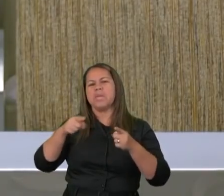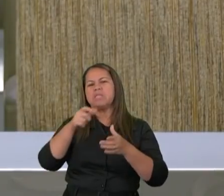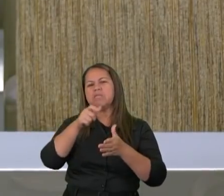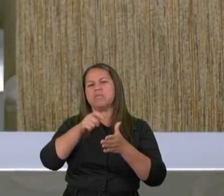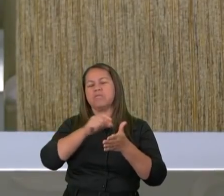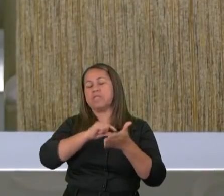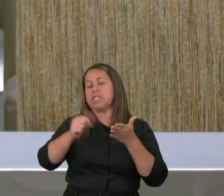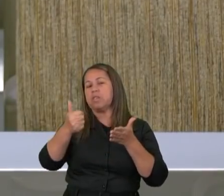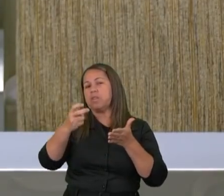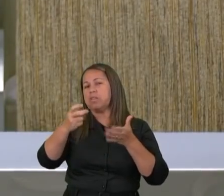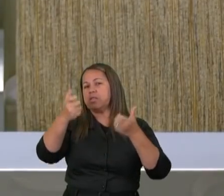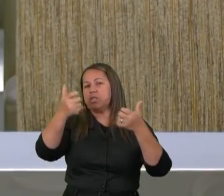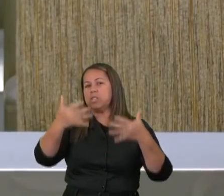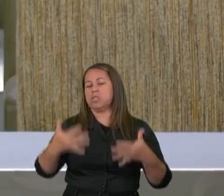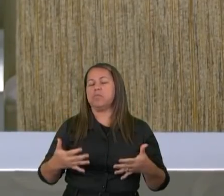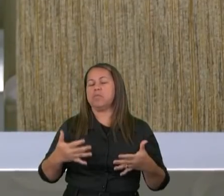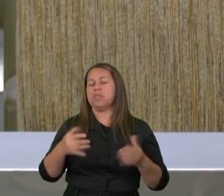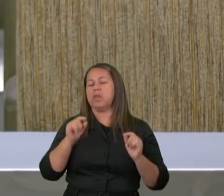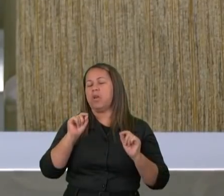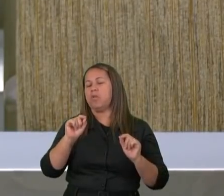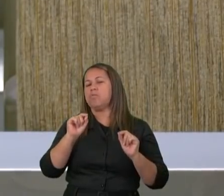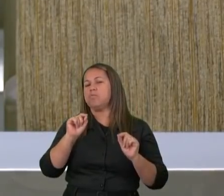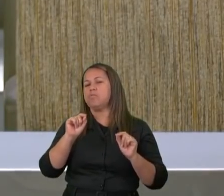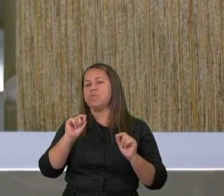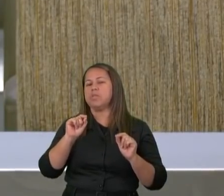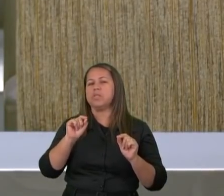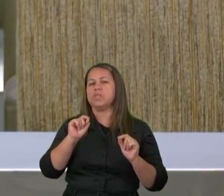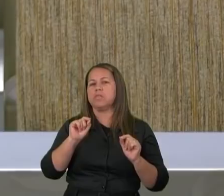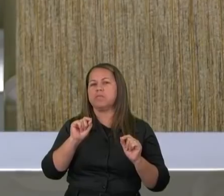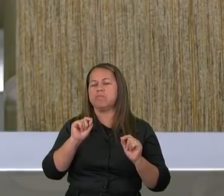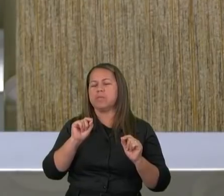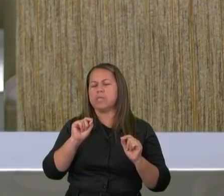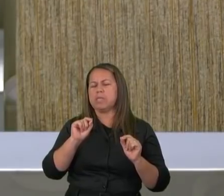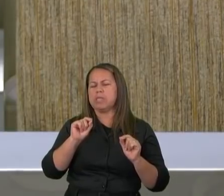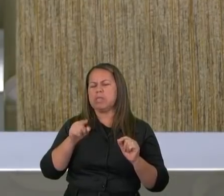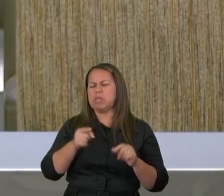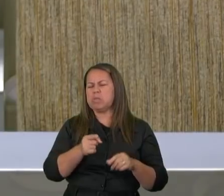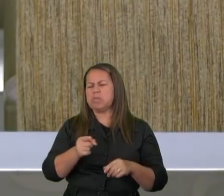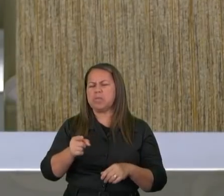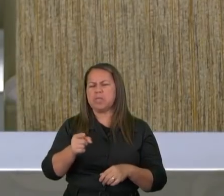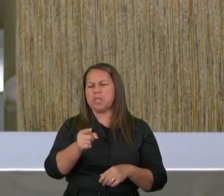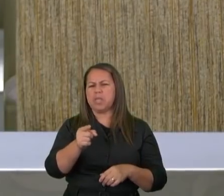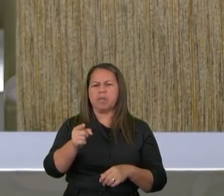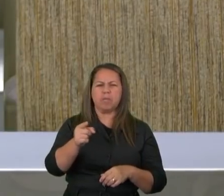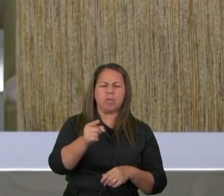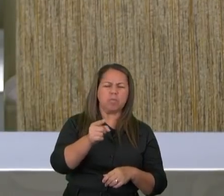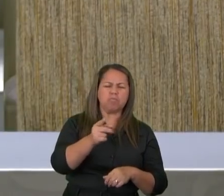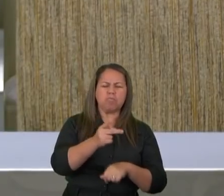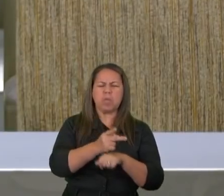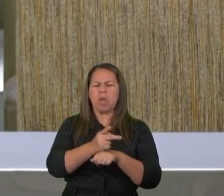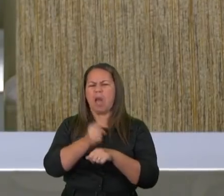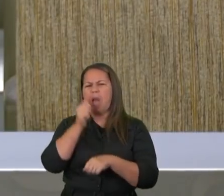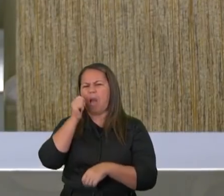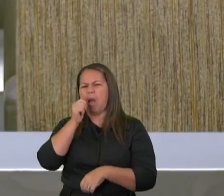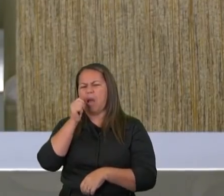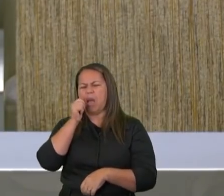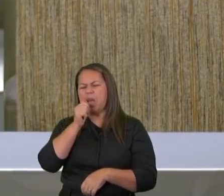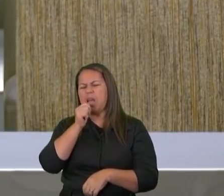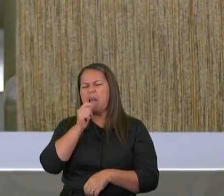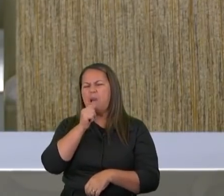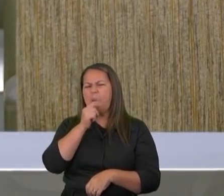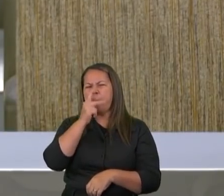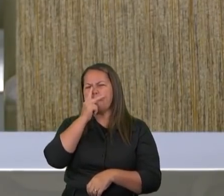a serpente lançou da sua boca, atrás da mulher, água como um